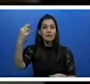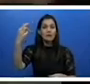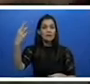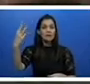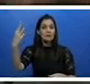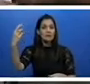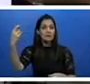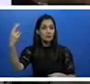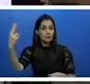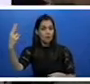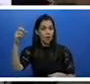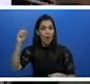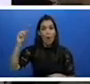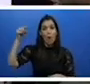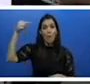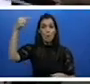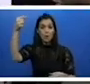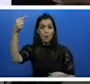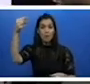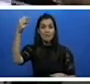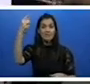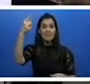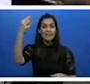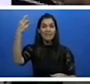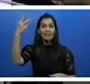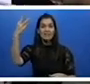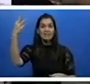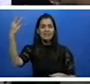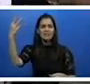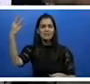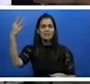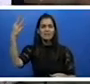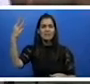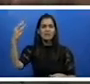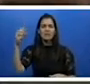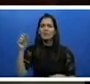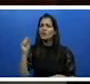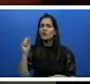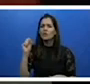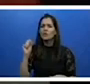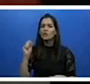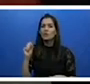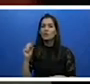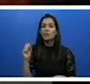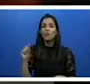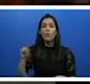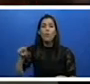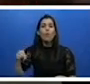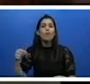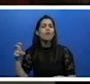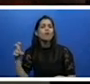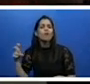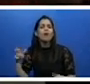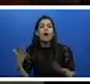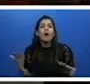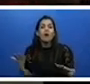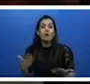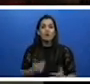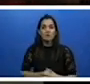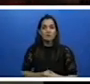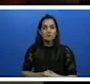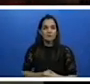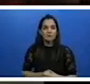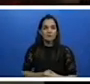133. Onde vai estar esse 32 centímetros e meio? Vai